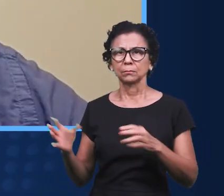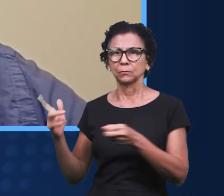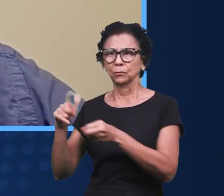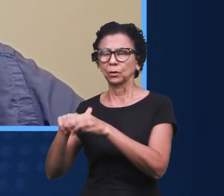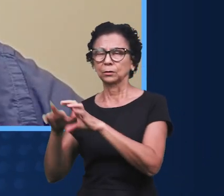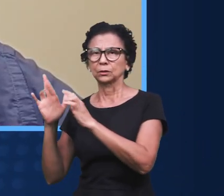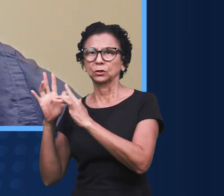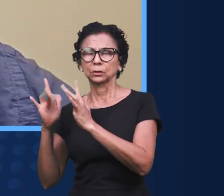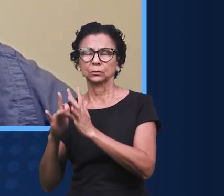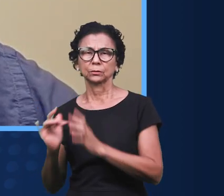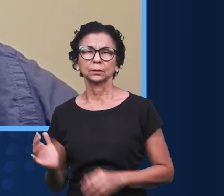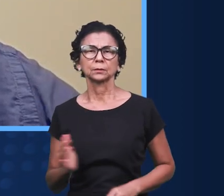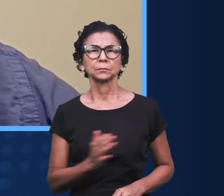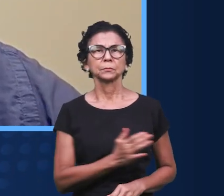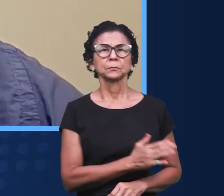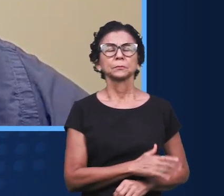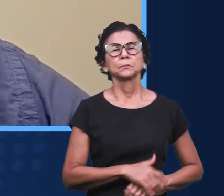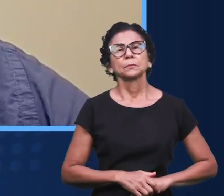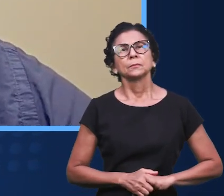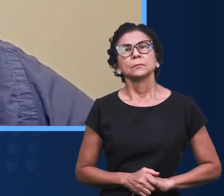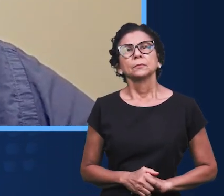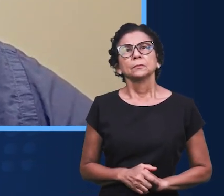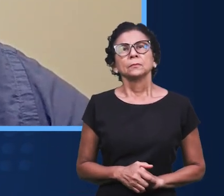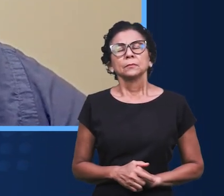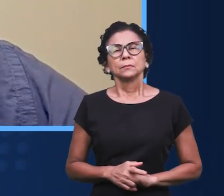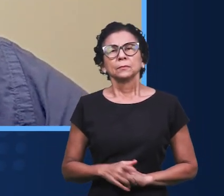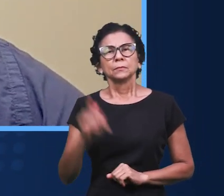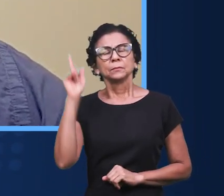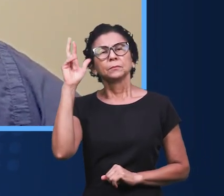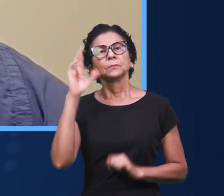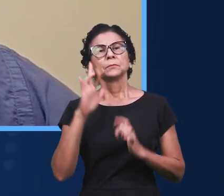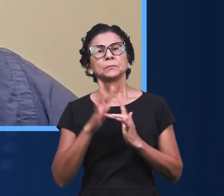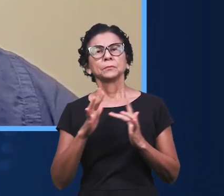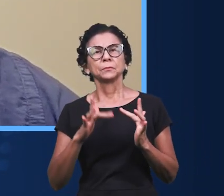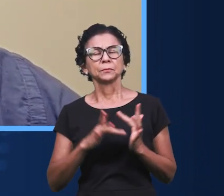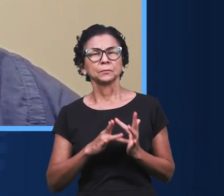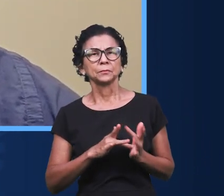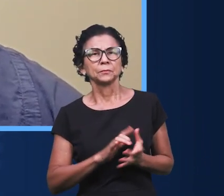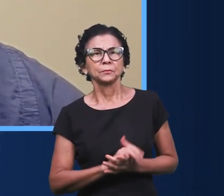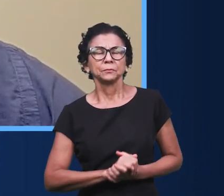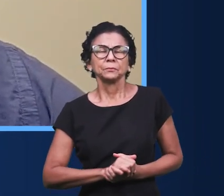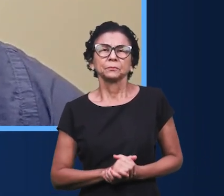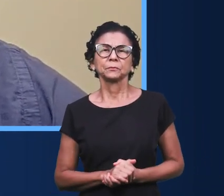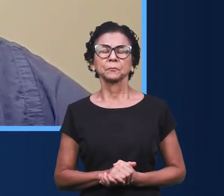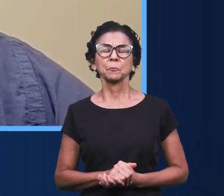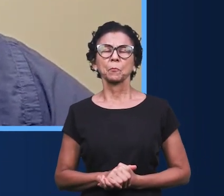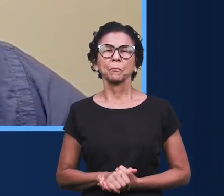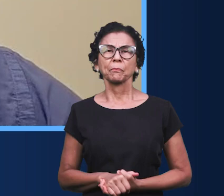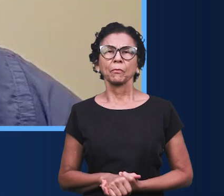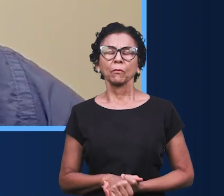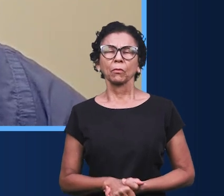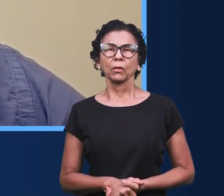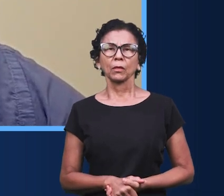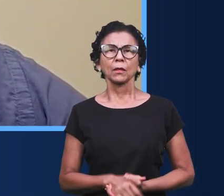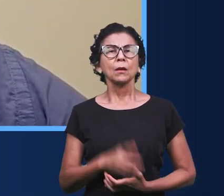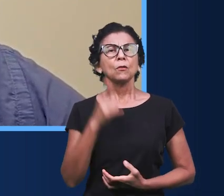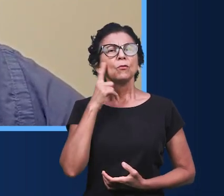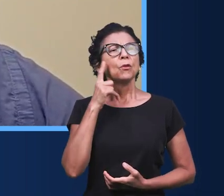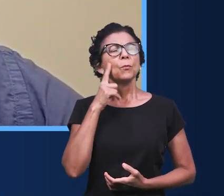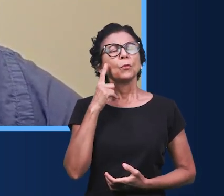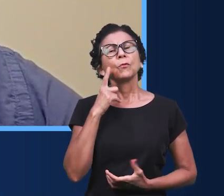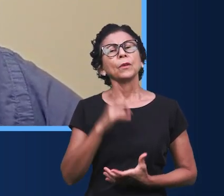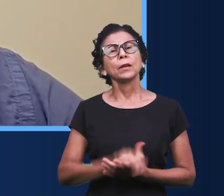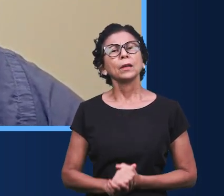A paz do Senhor, Andréia, e a todos que nos assistem. Nós vamos falar a respeito da relação das ocorrências